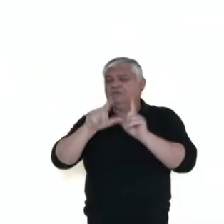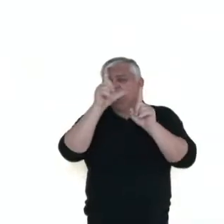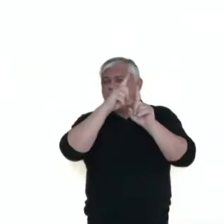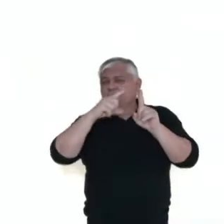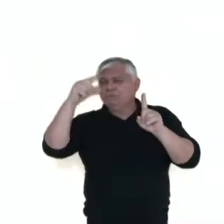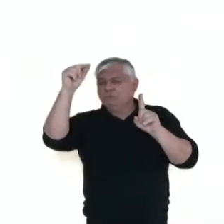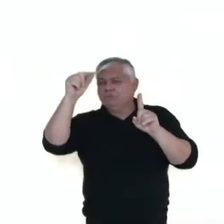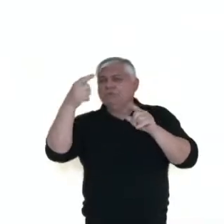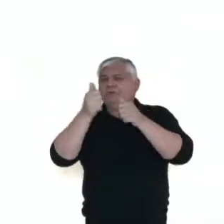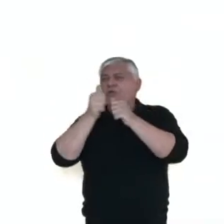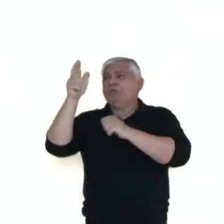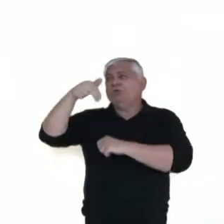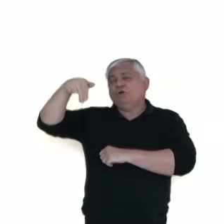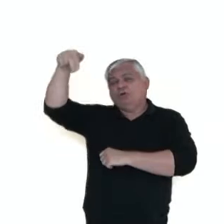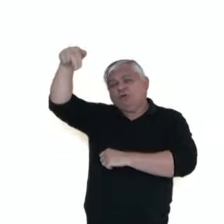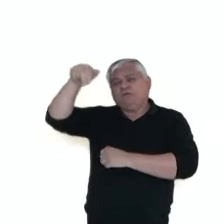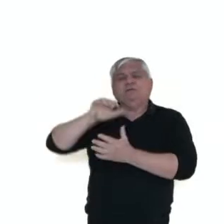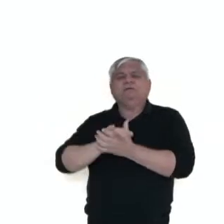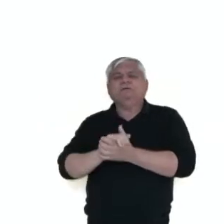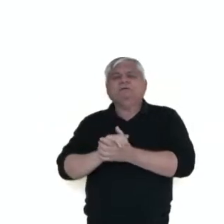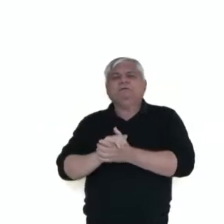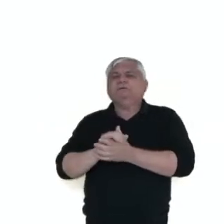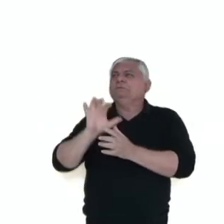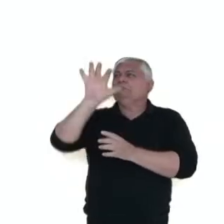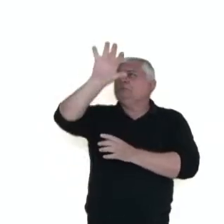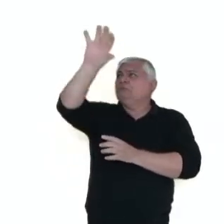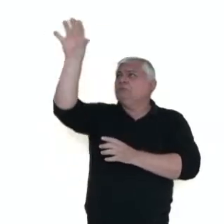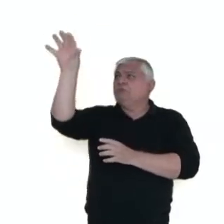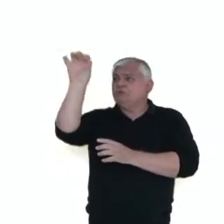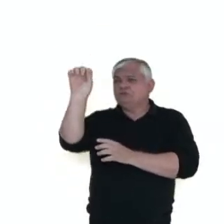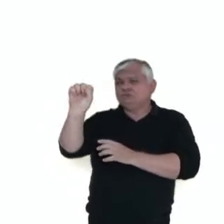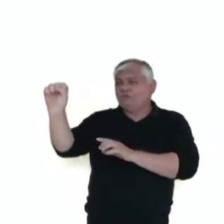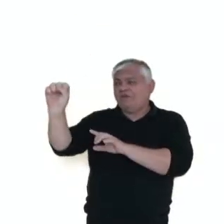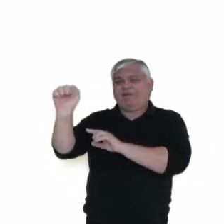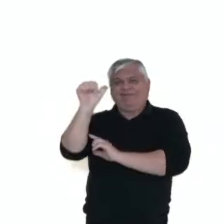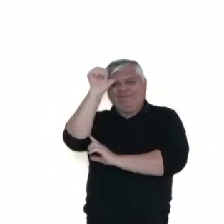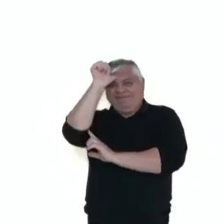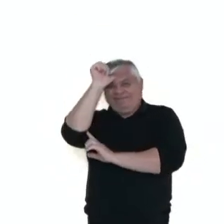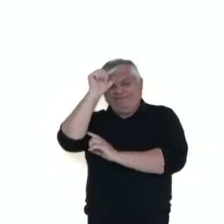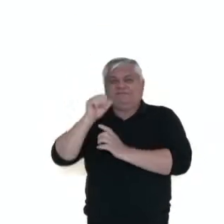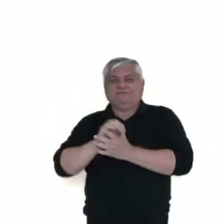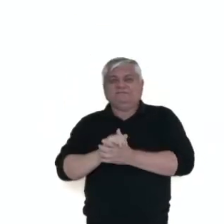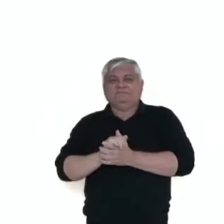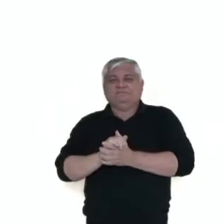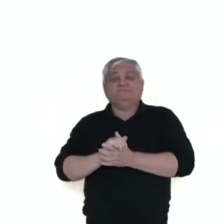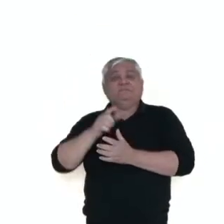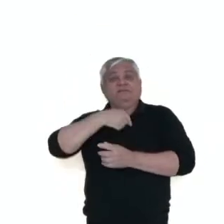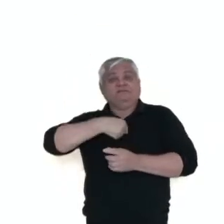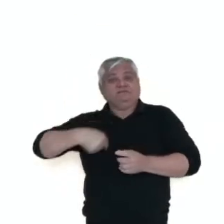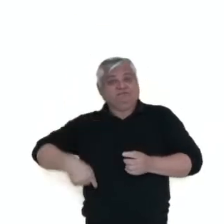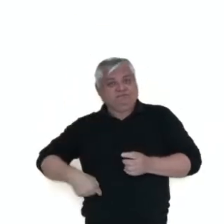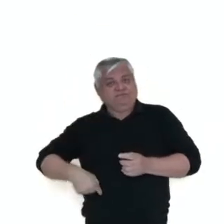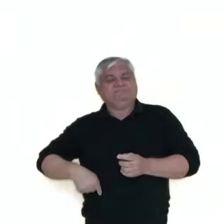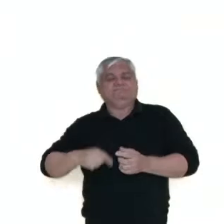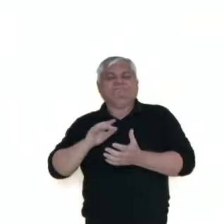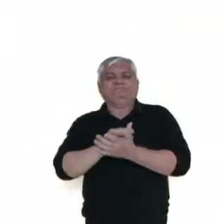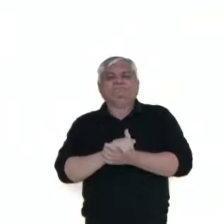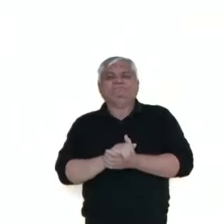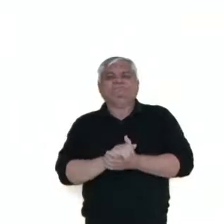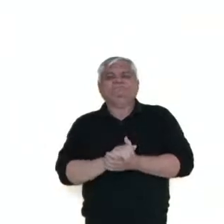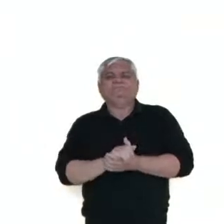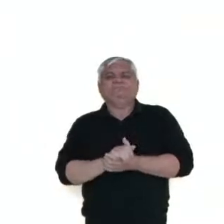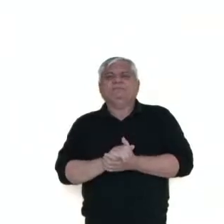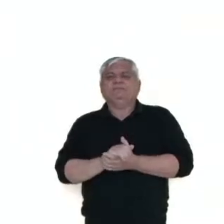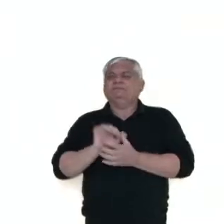o nordeste do Paquistão e a região sudoeste da Índia. Da China, perdão. Bem